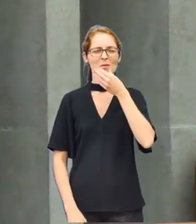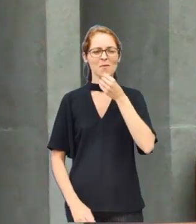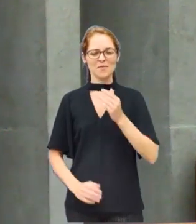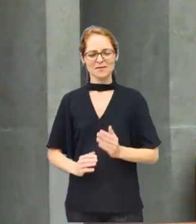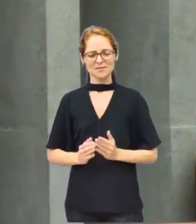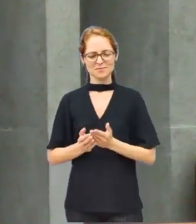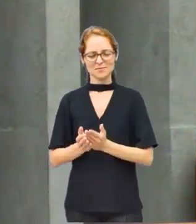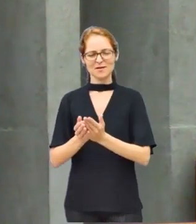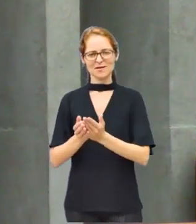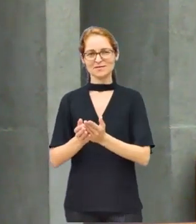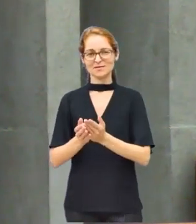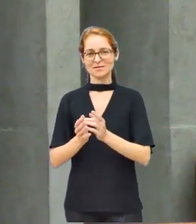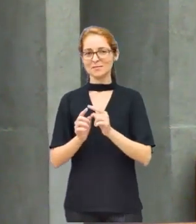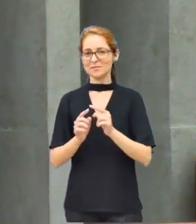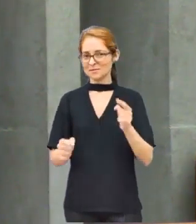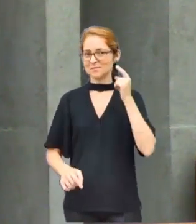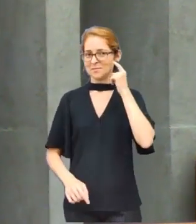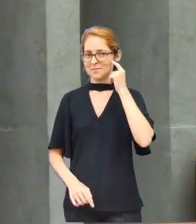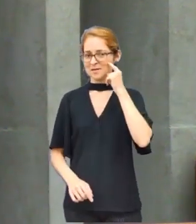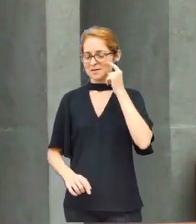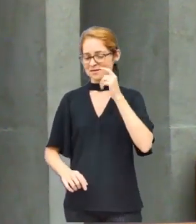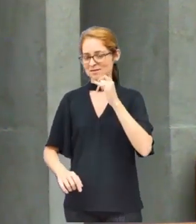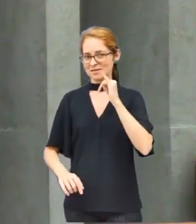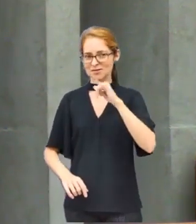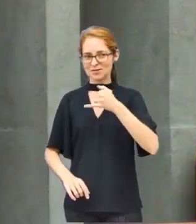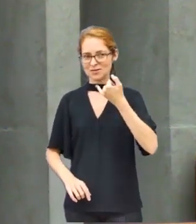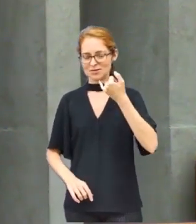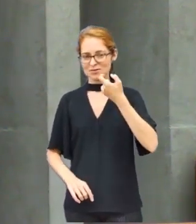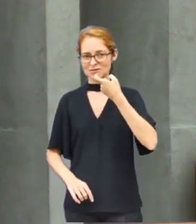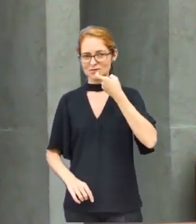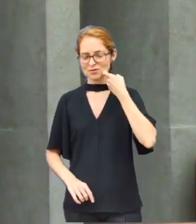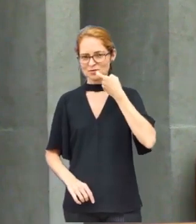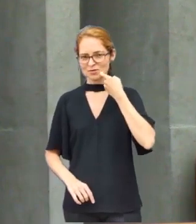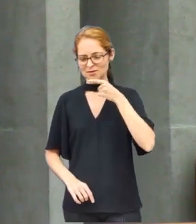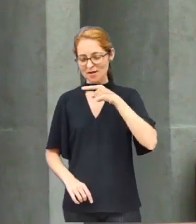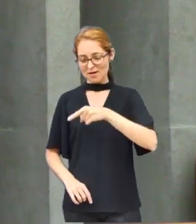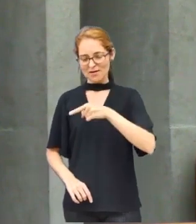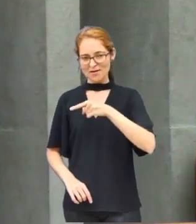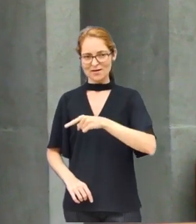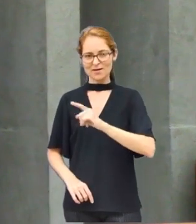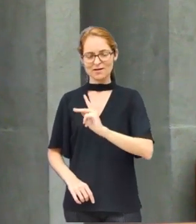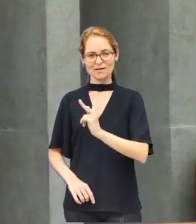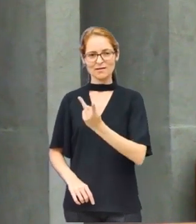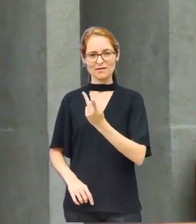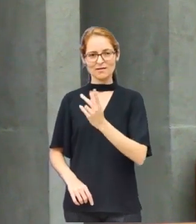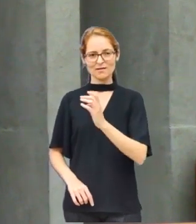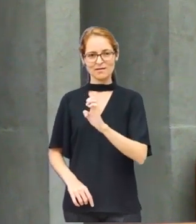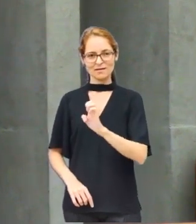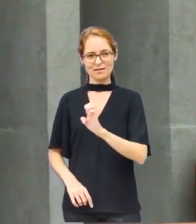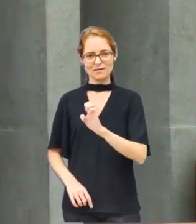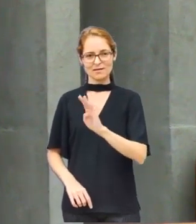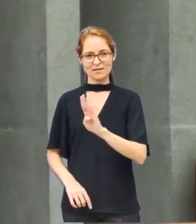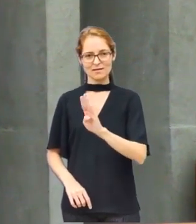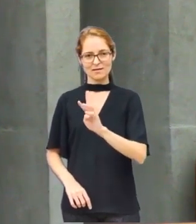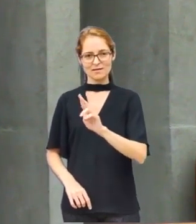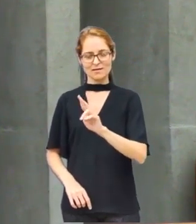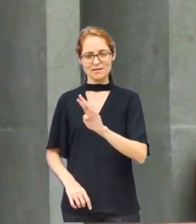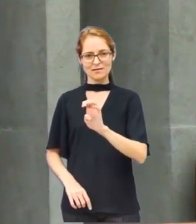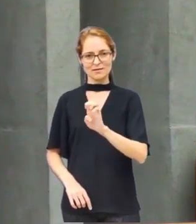penso na figura também de Jonas. O texto vai nos dizer que ele era hebreu, ele era um